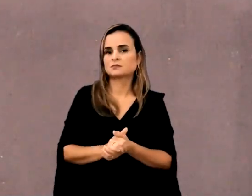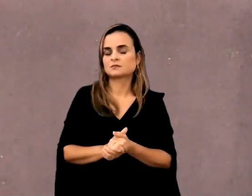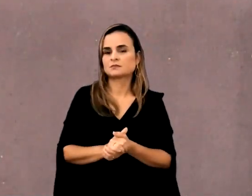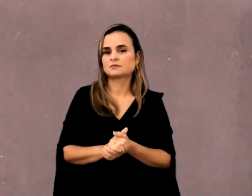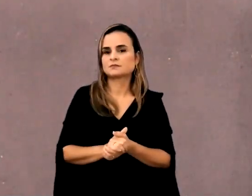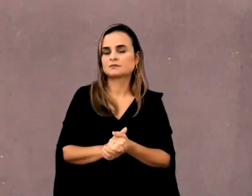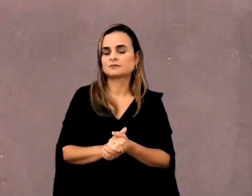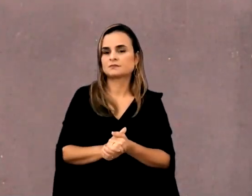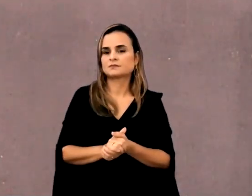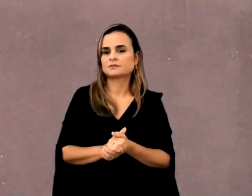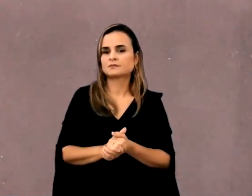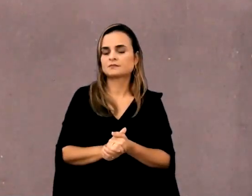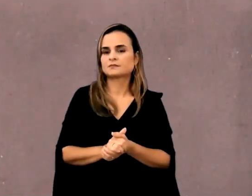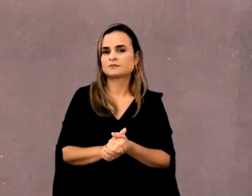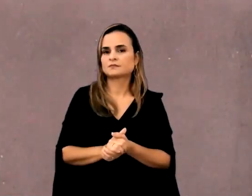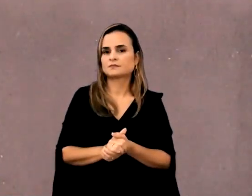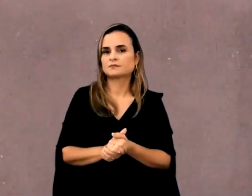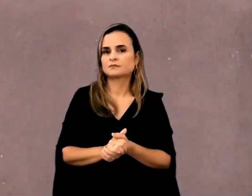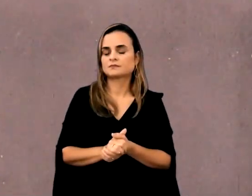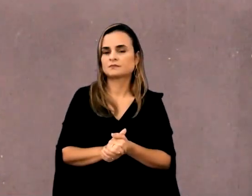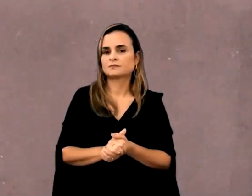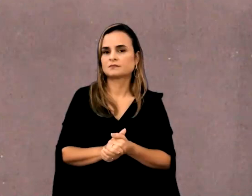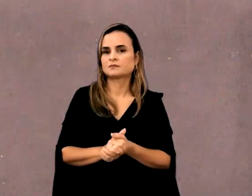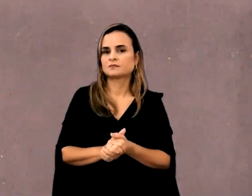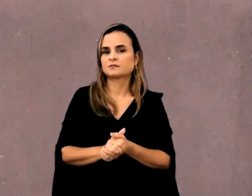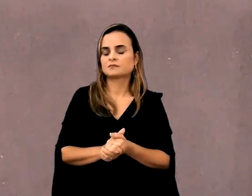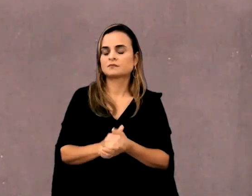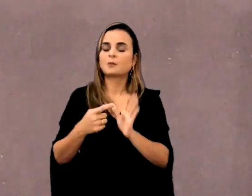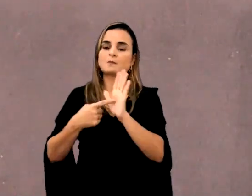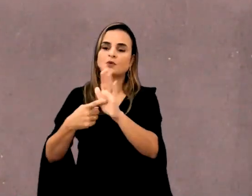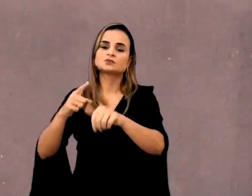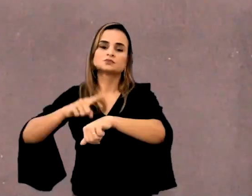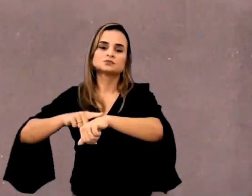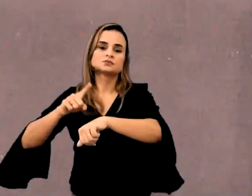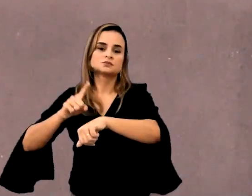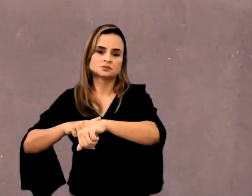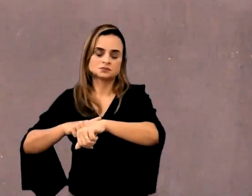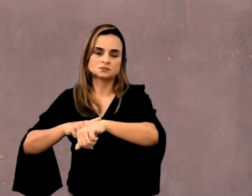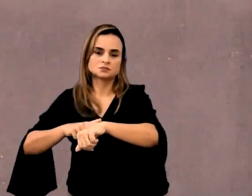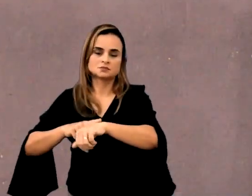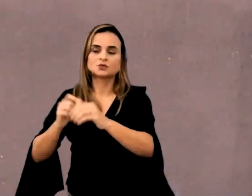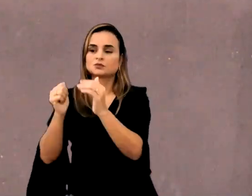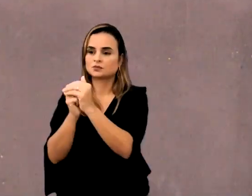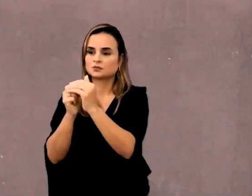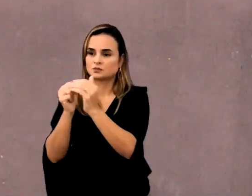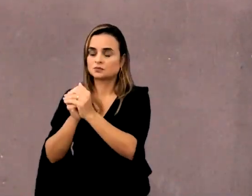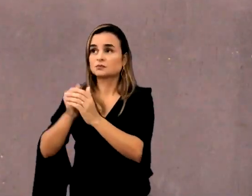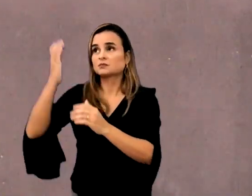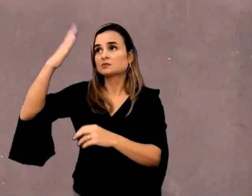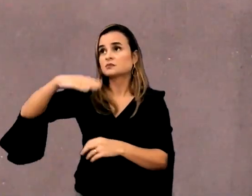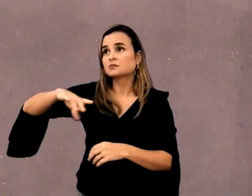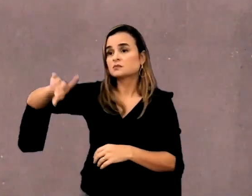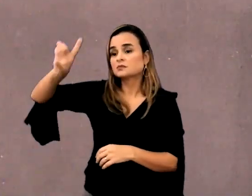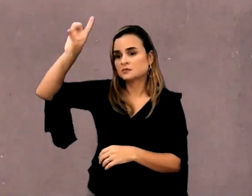passa um trecho do momento da oração que ele faz diante de Deus, né?